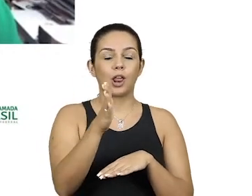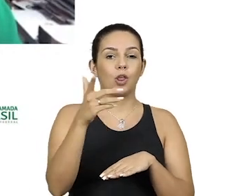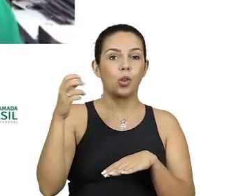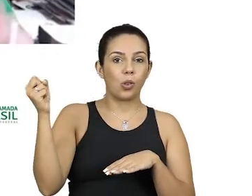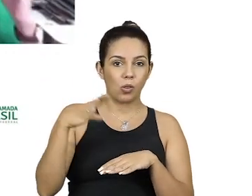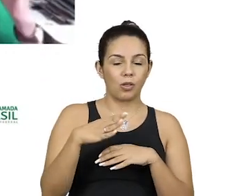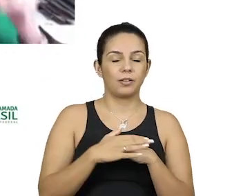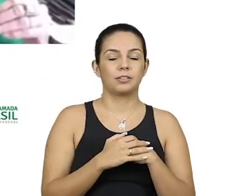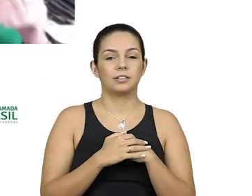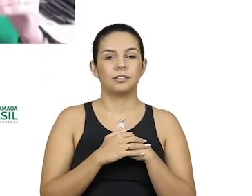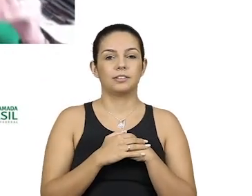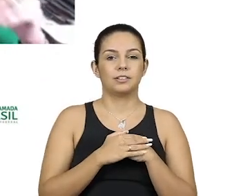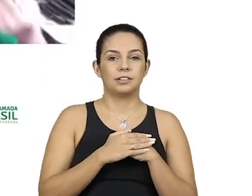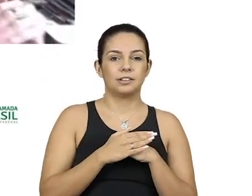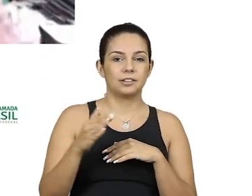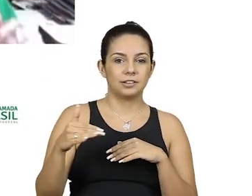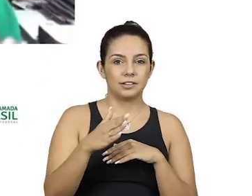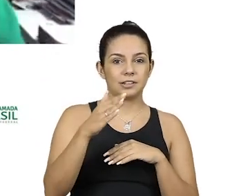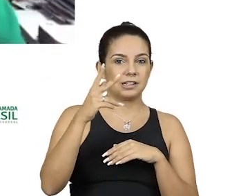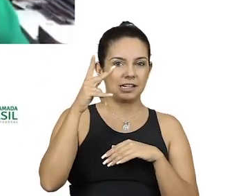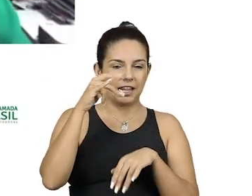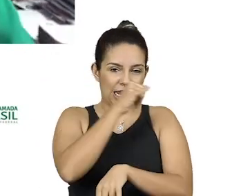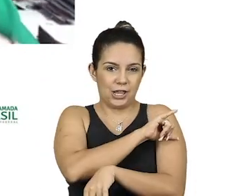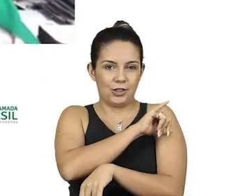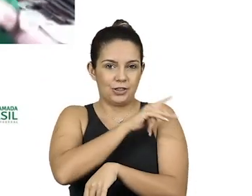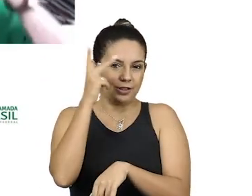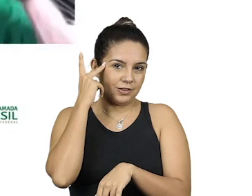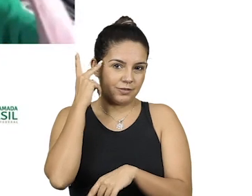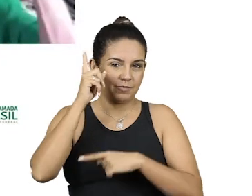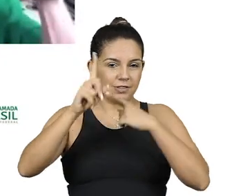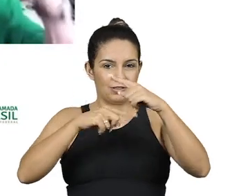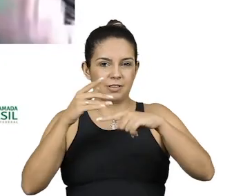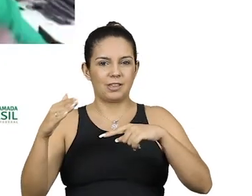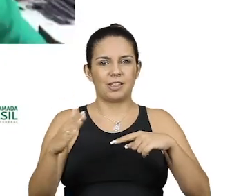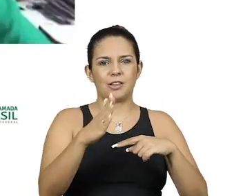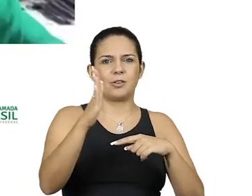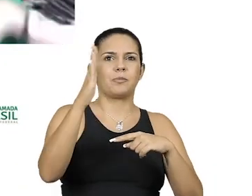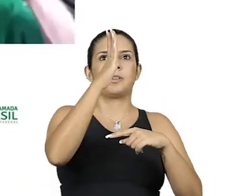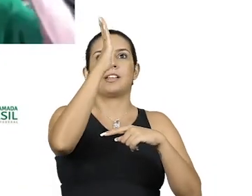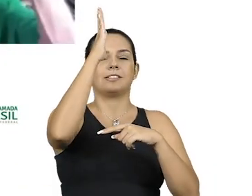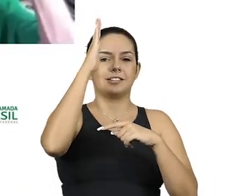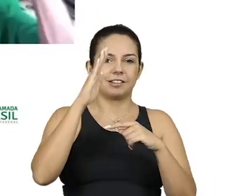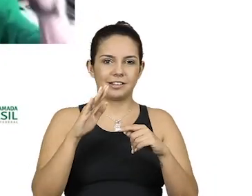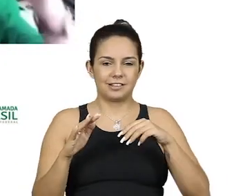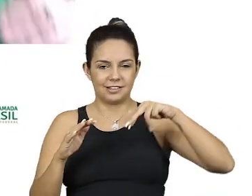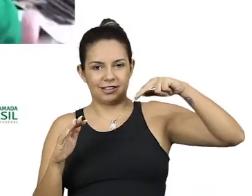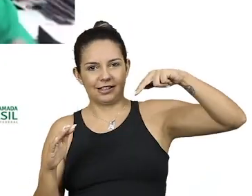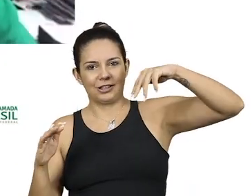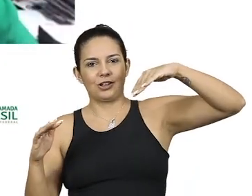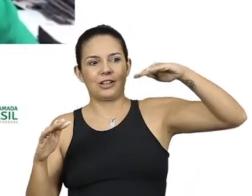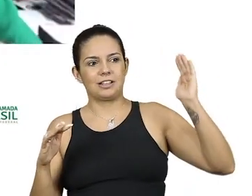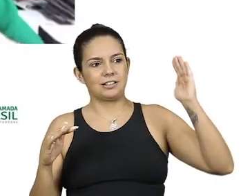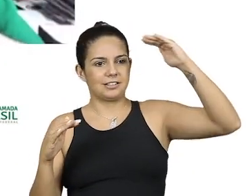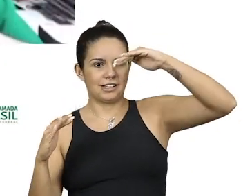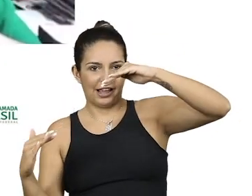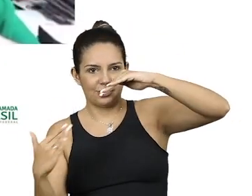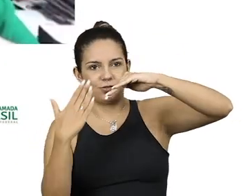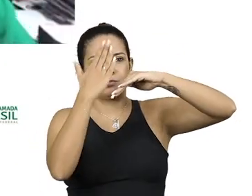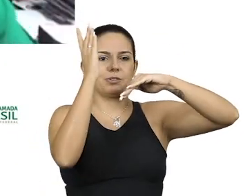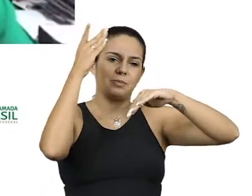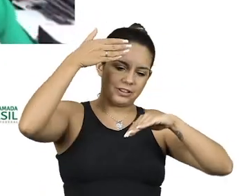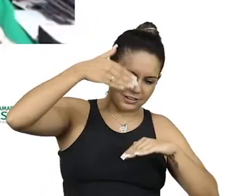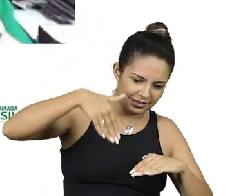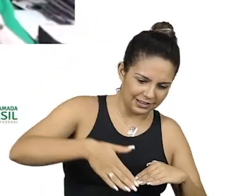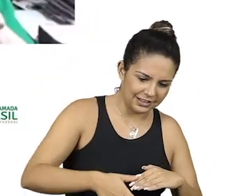Nova, ia-se pela Estrada Rio-São Paulo, depois subia a serra, descia em Lídice, era